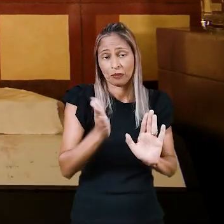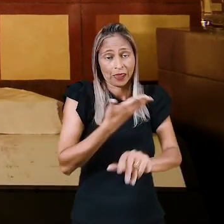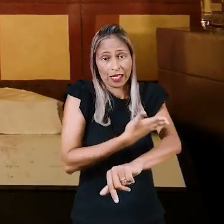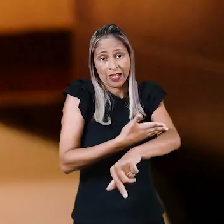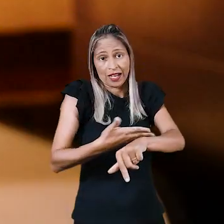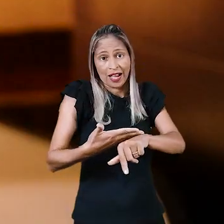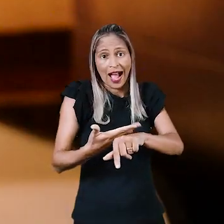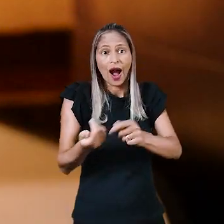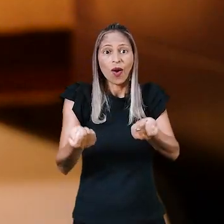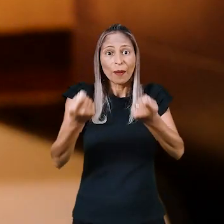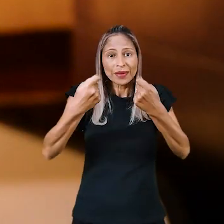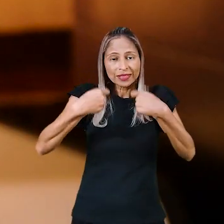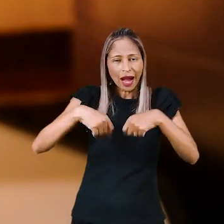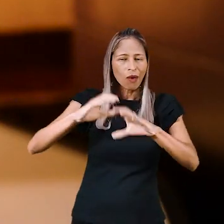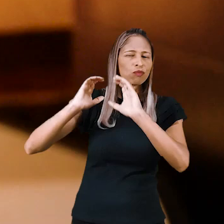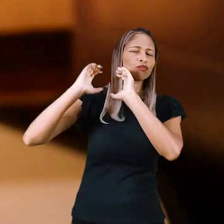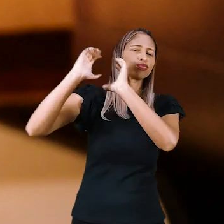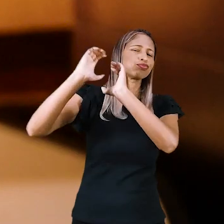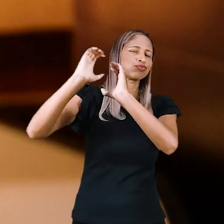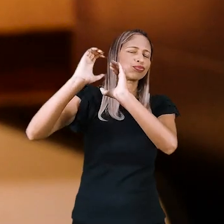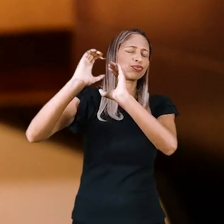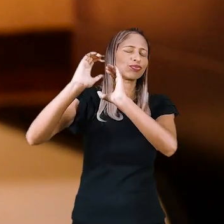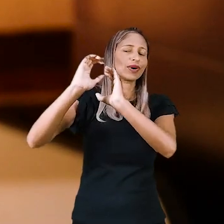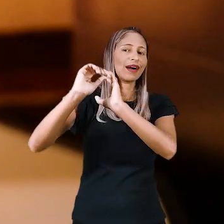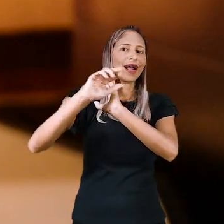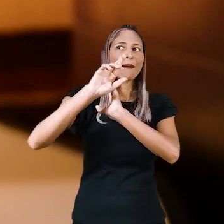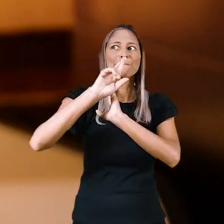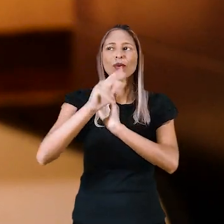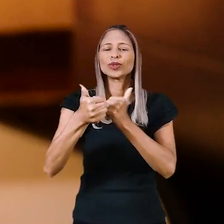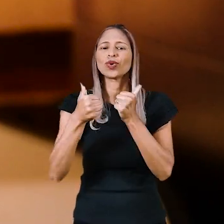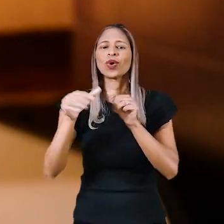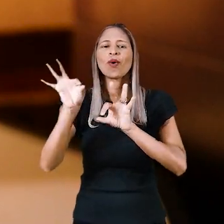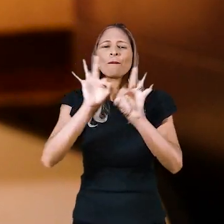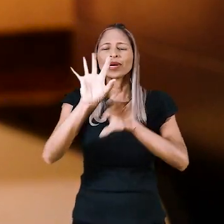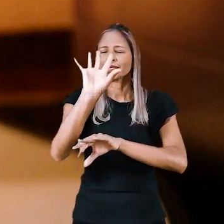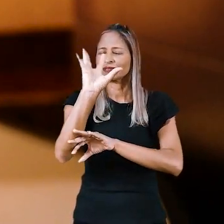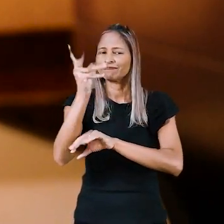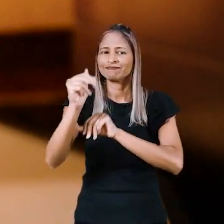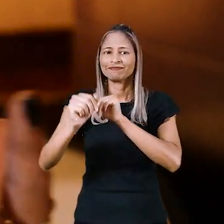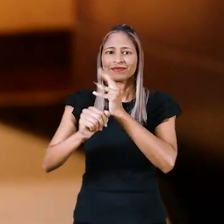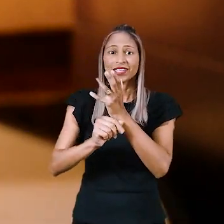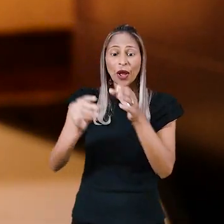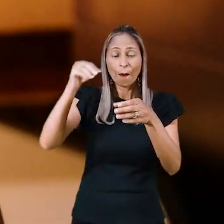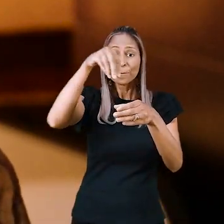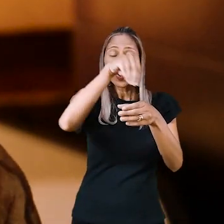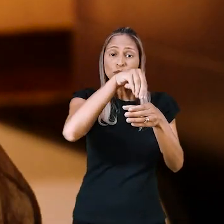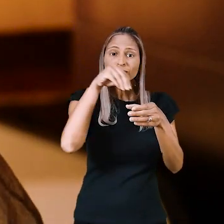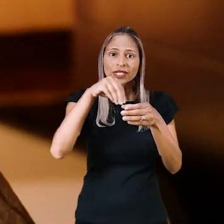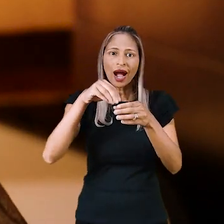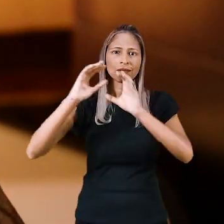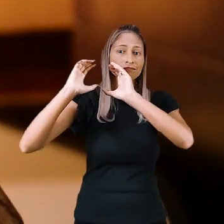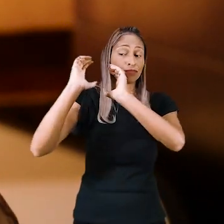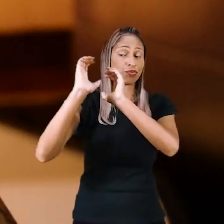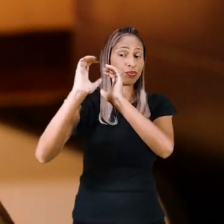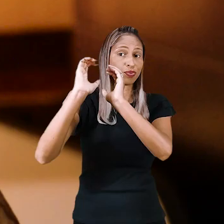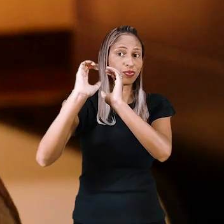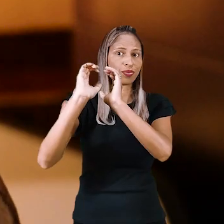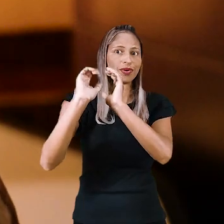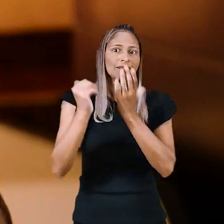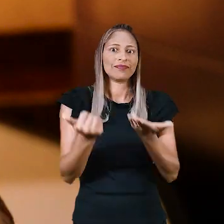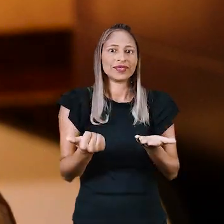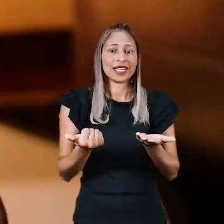mesmo. E trazer ela para a coquetelaria é muito legal, porque tem diversas plantas que você pode usar, diversas punks que você pode usar na